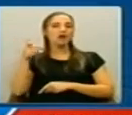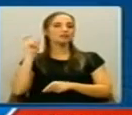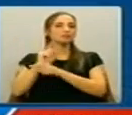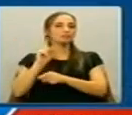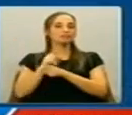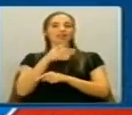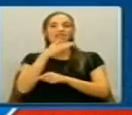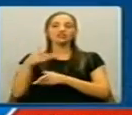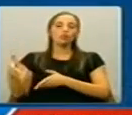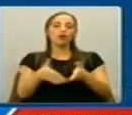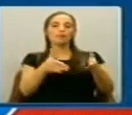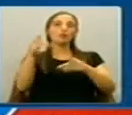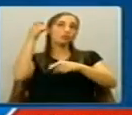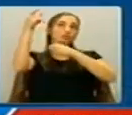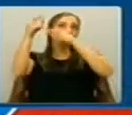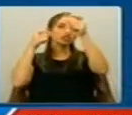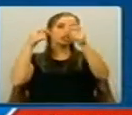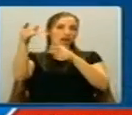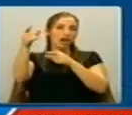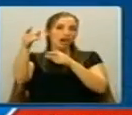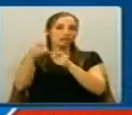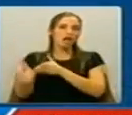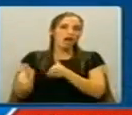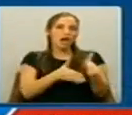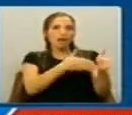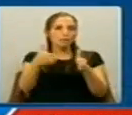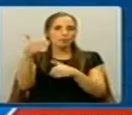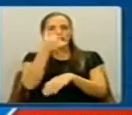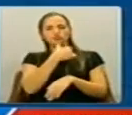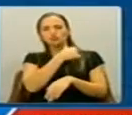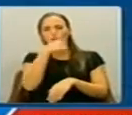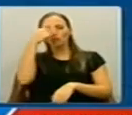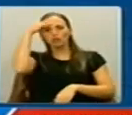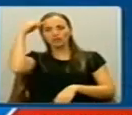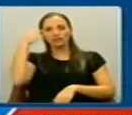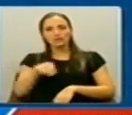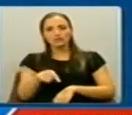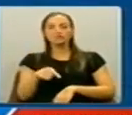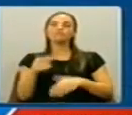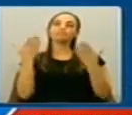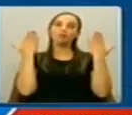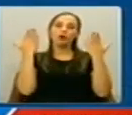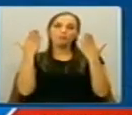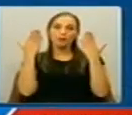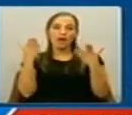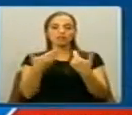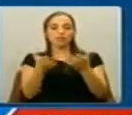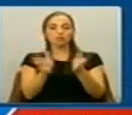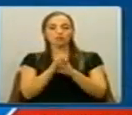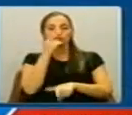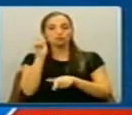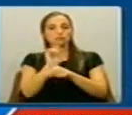para as estrelas faz através de caminhos tortuosos e difíceis. Portanto, fica também uma homenagem a todos aqueles que, apesar destas